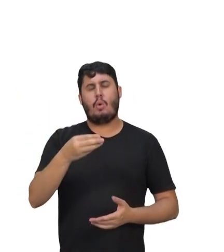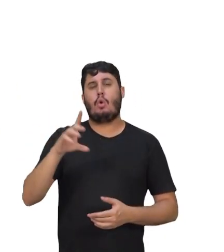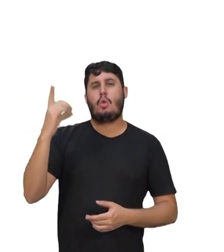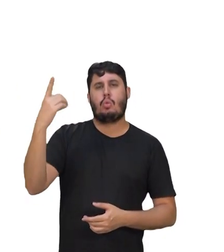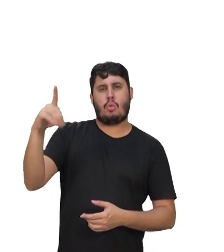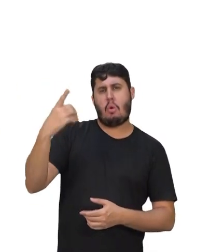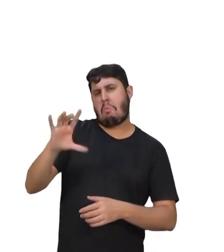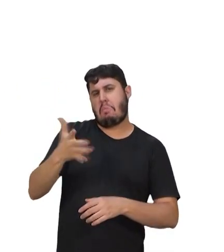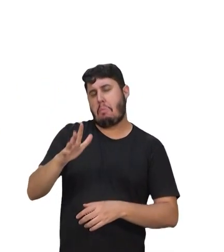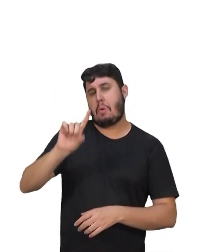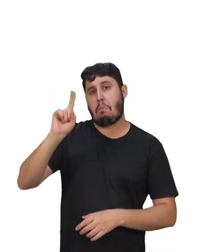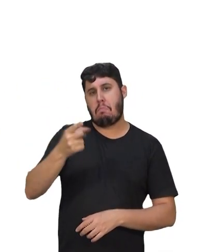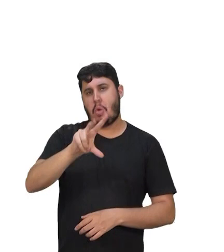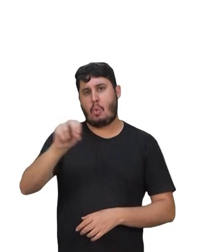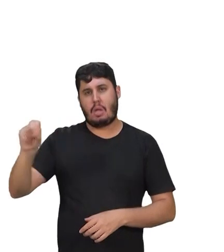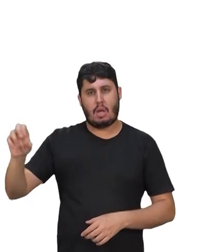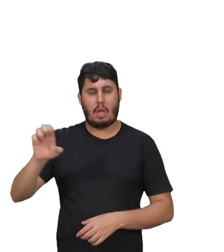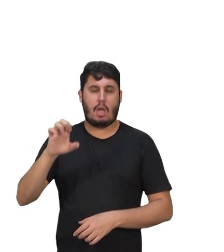1.538 euros.